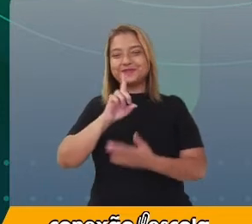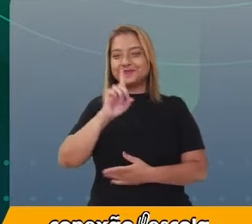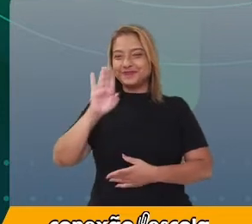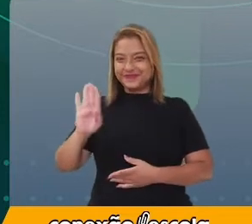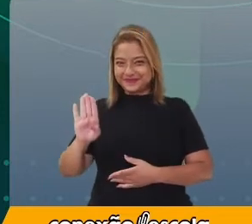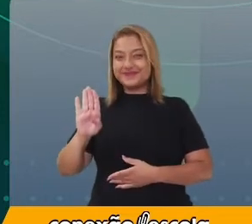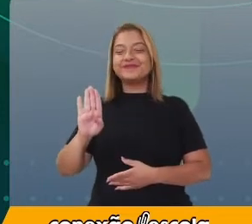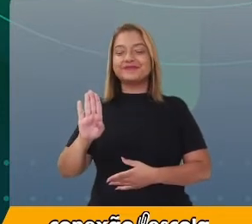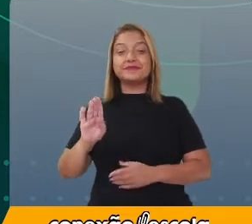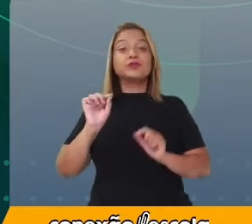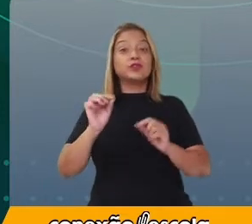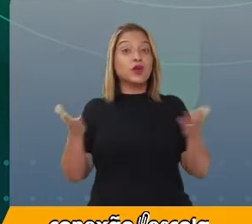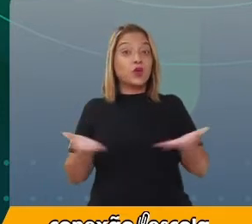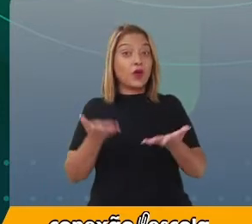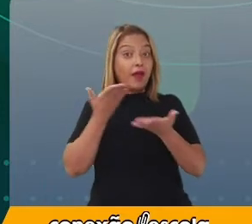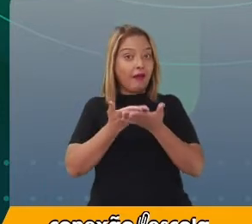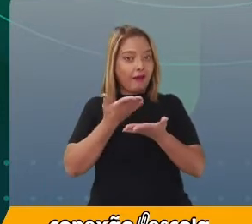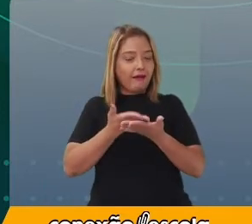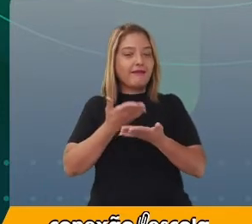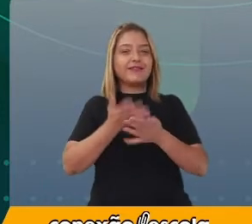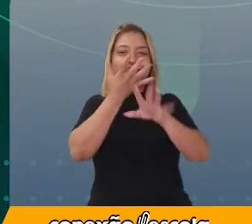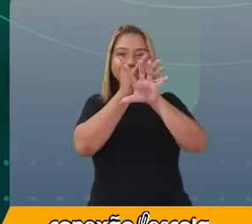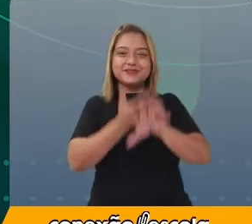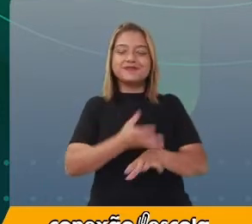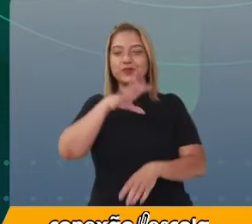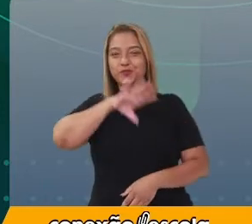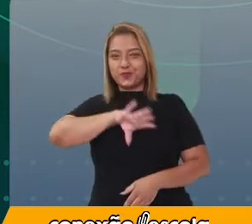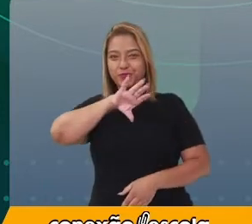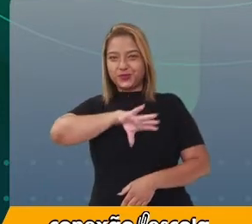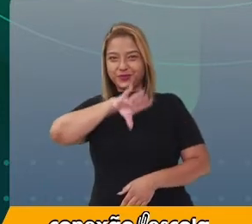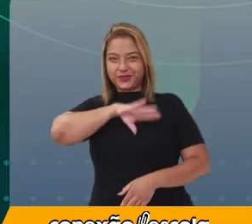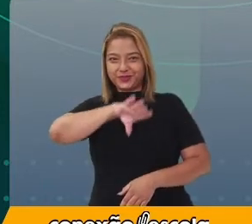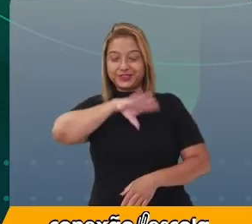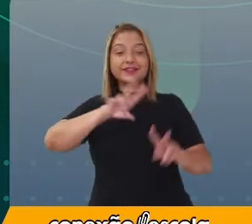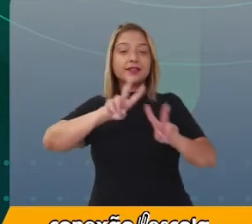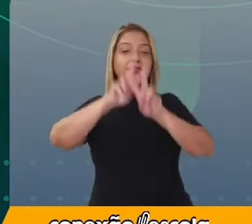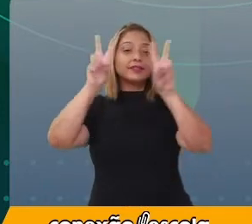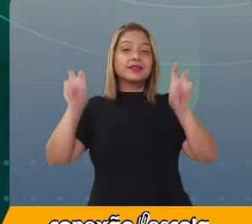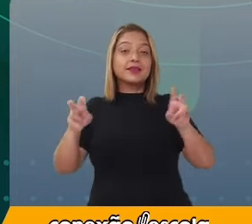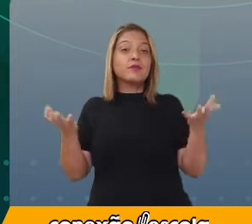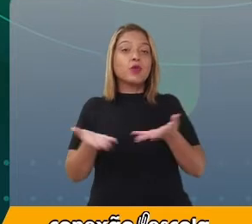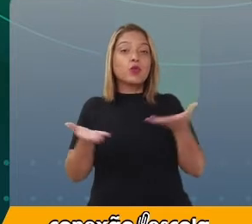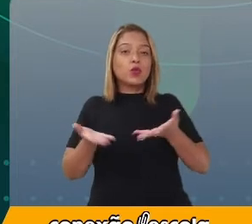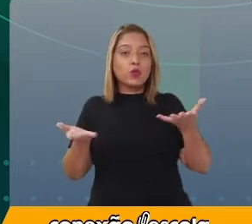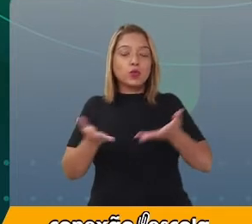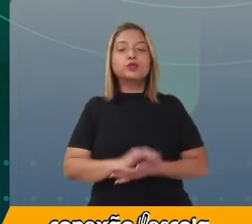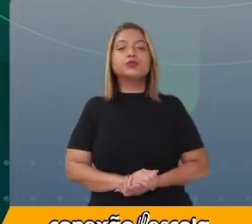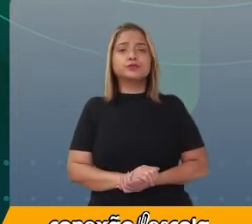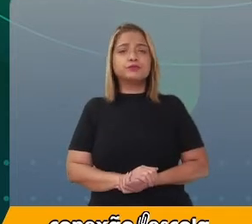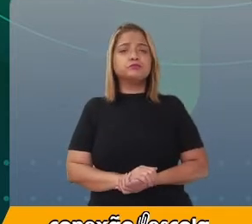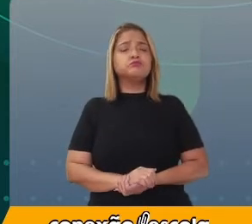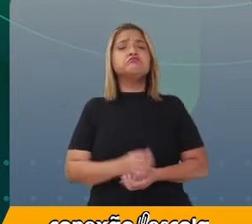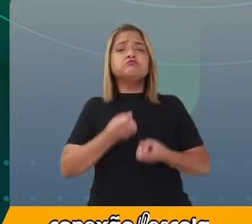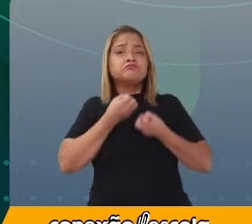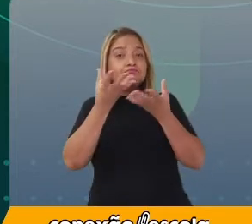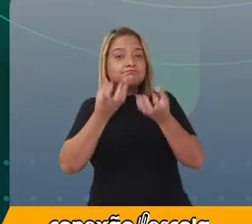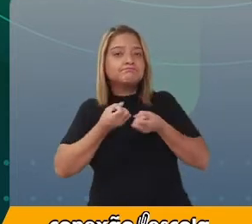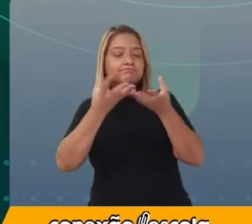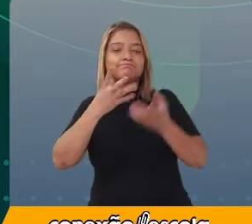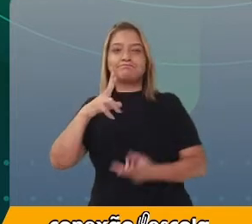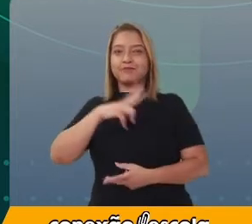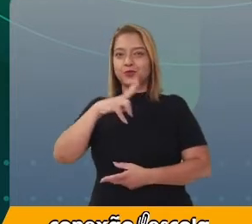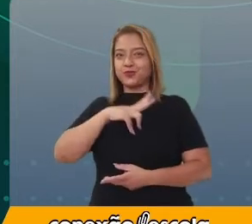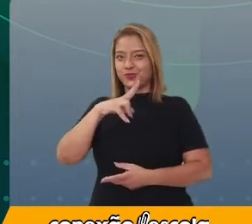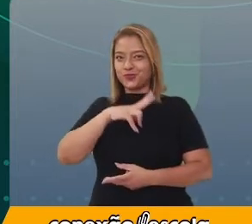Débora Fernandes para a nossa aula de língua portuguesa. O tema de hoje será relatos